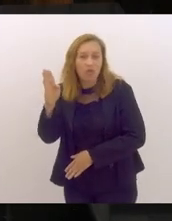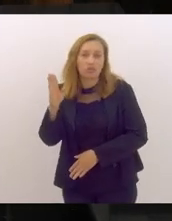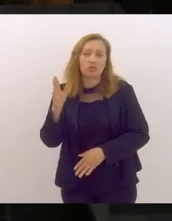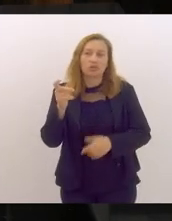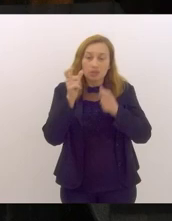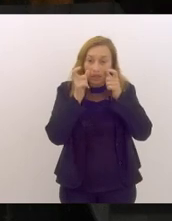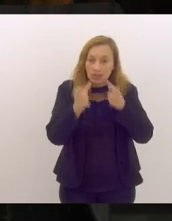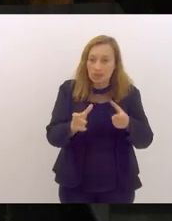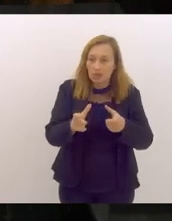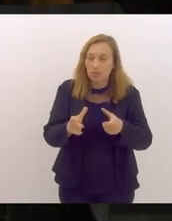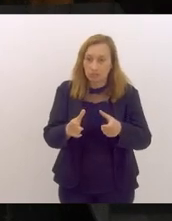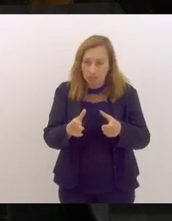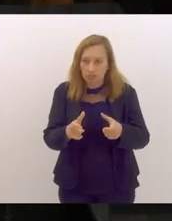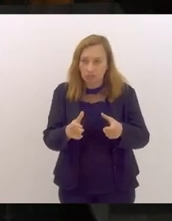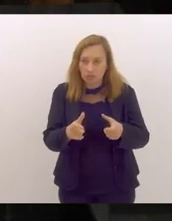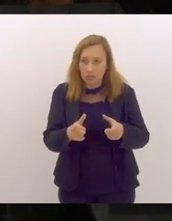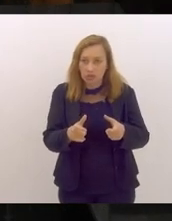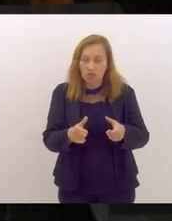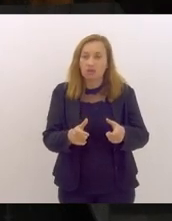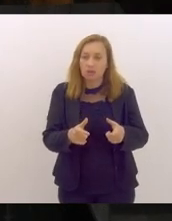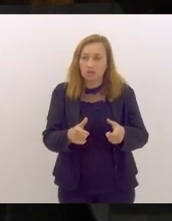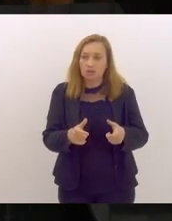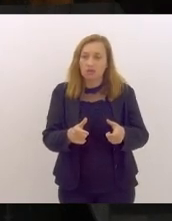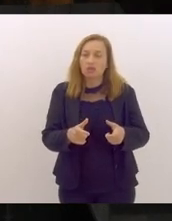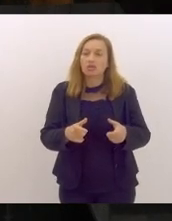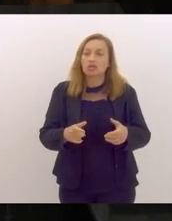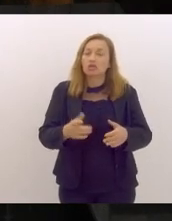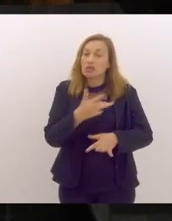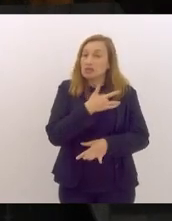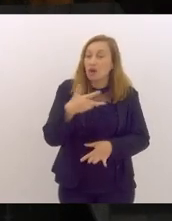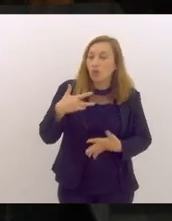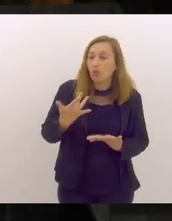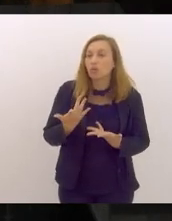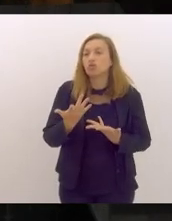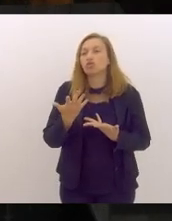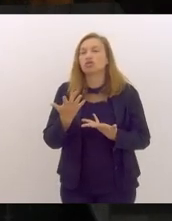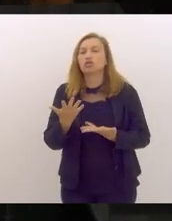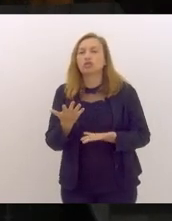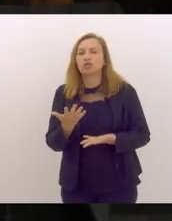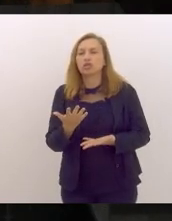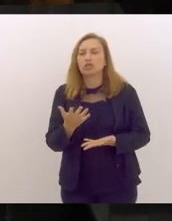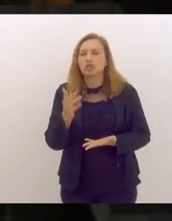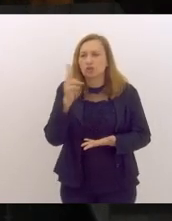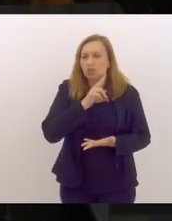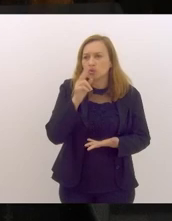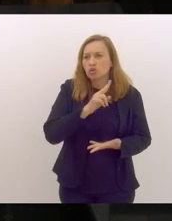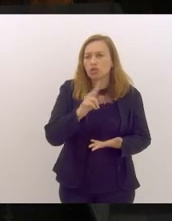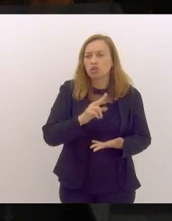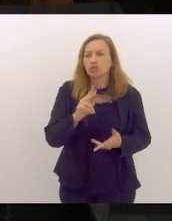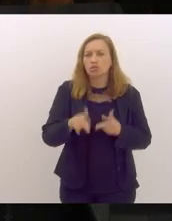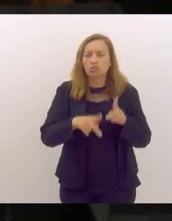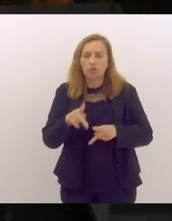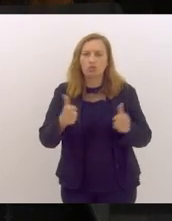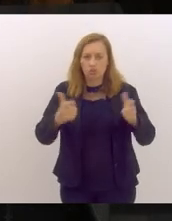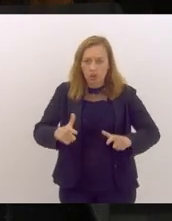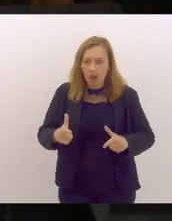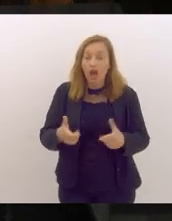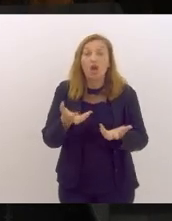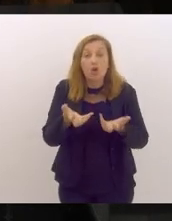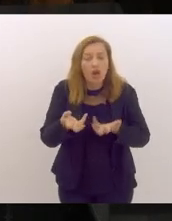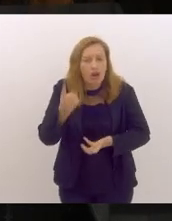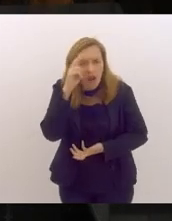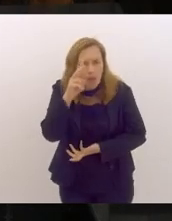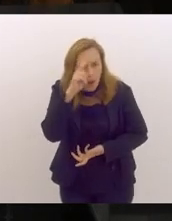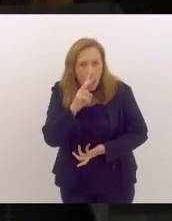atenção primária e média em saúde intermediária da população de natividade. Eu quero aqui